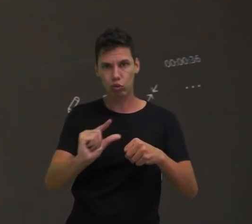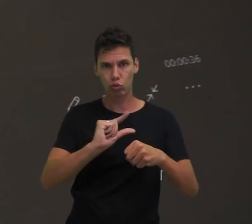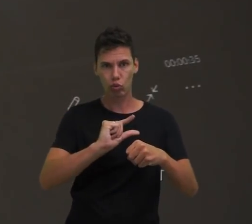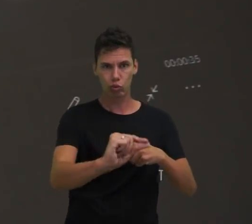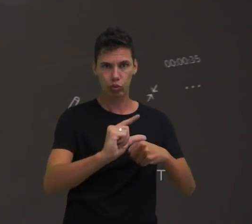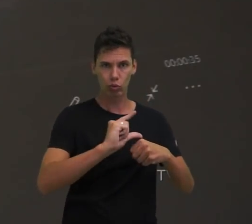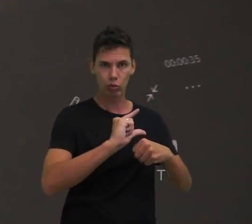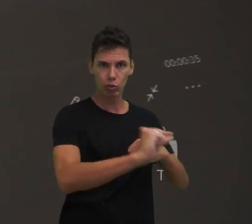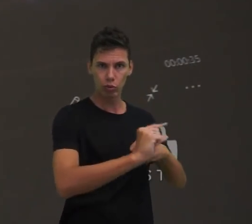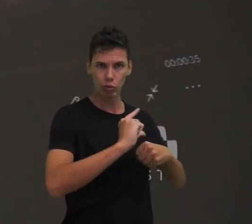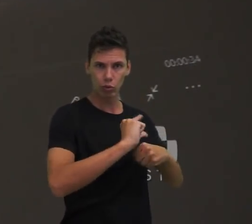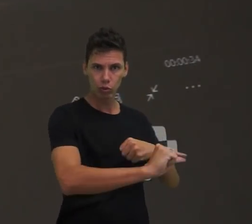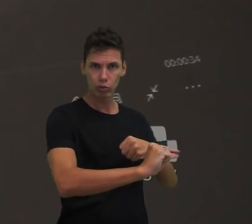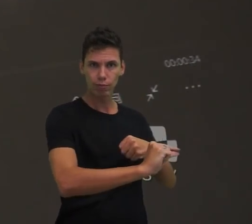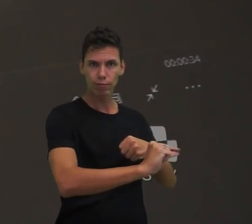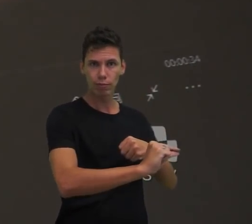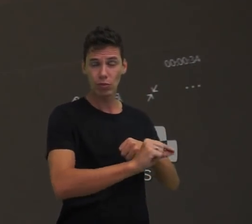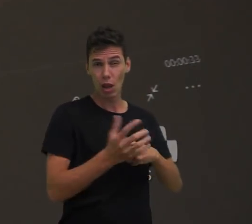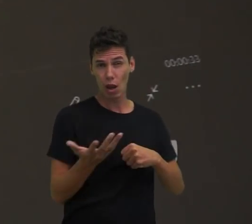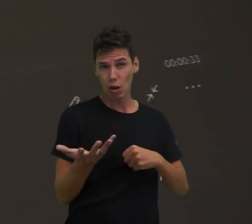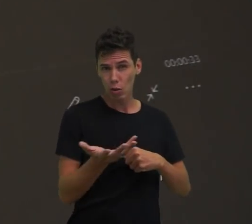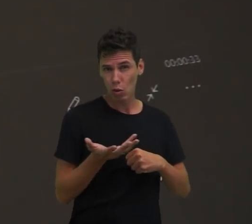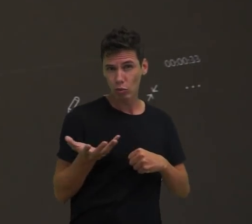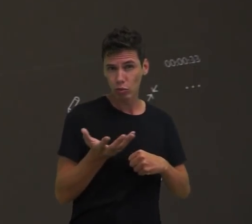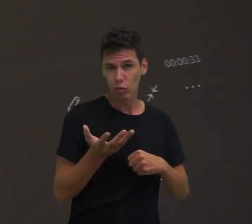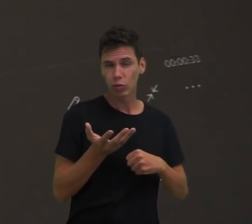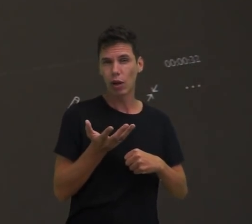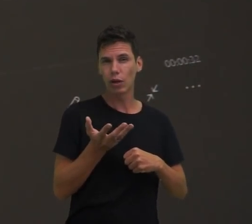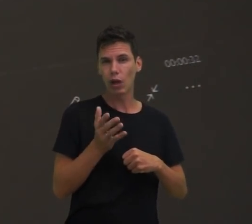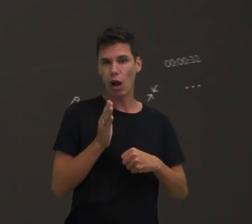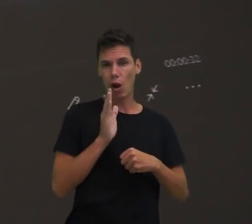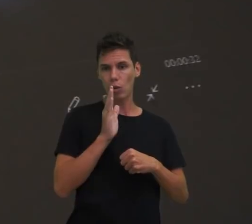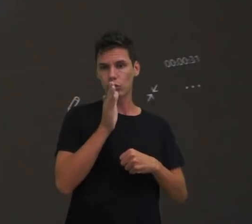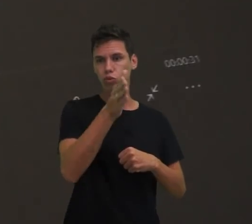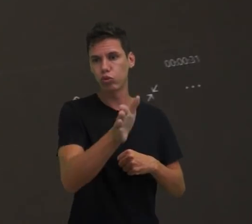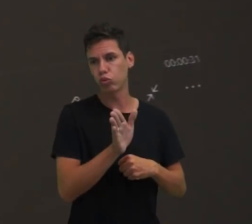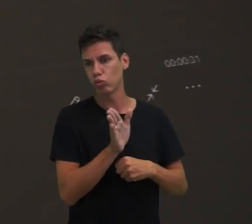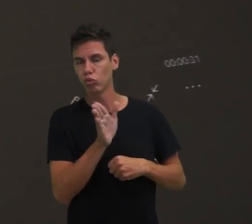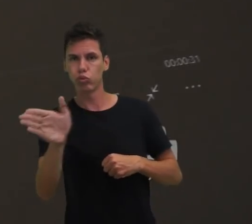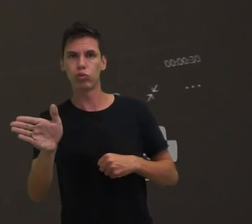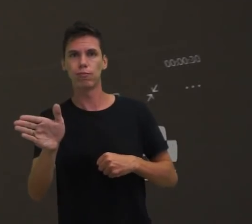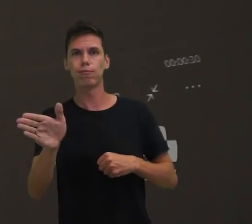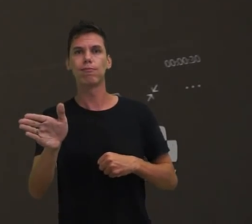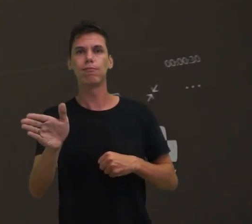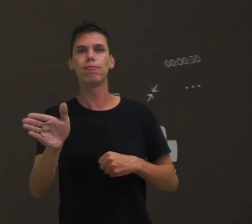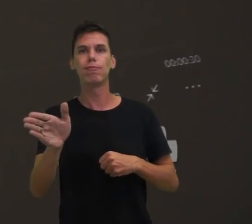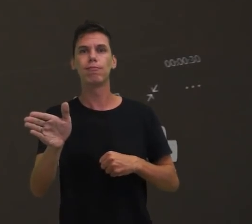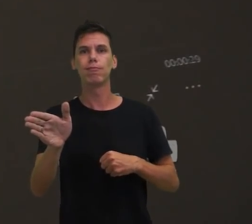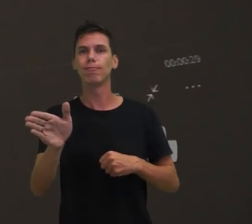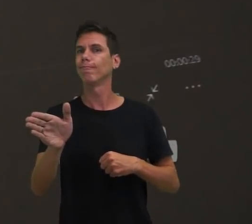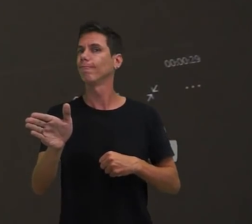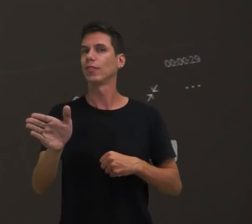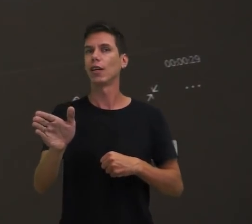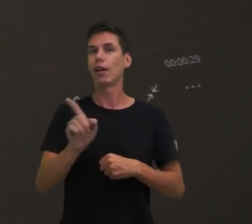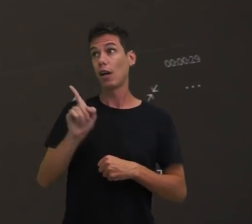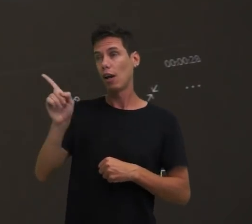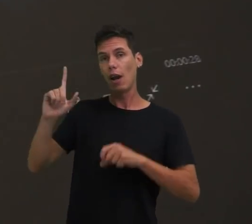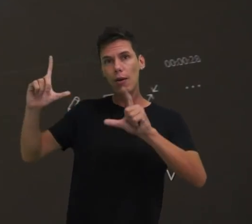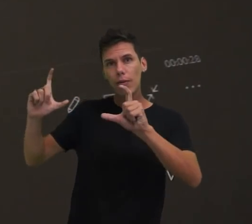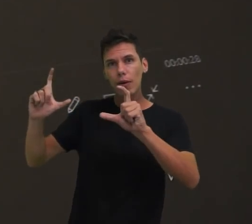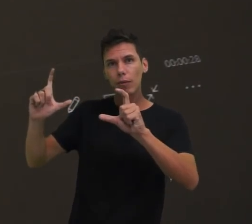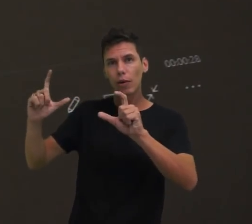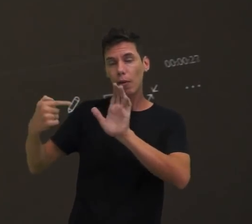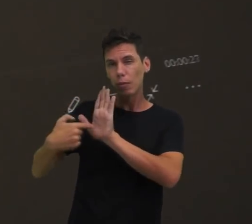na direção perpendicular. Se elas estiverem se movendo numa trajetória muito específica, em vez de fazer isso aqui, ó, elas vão fazer assim,